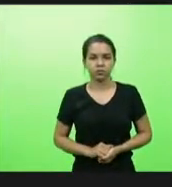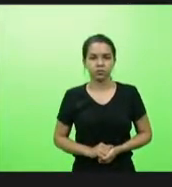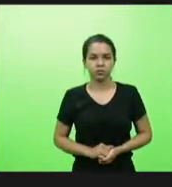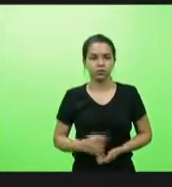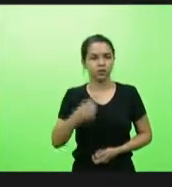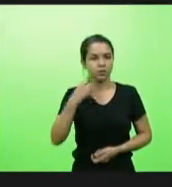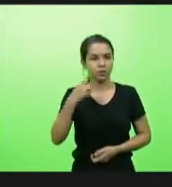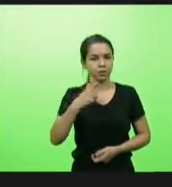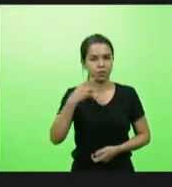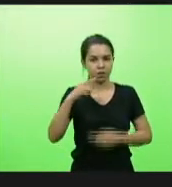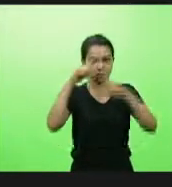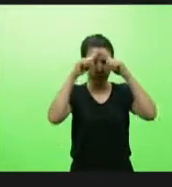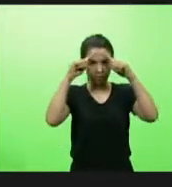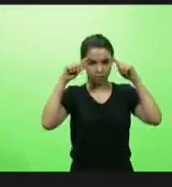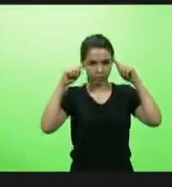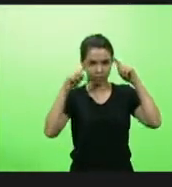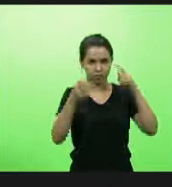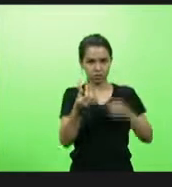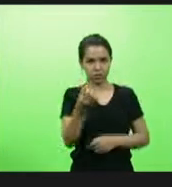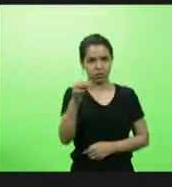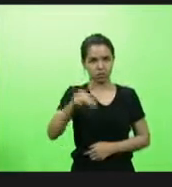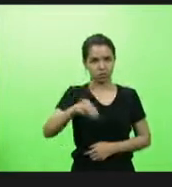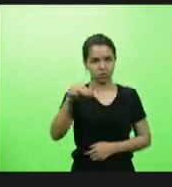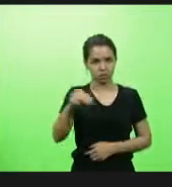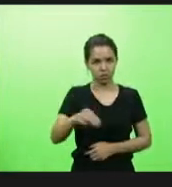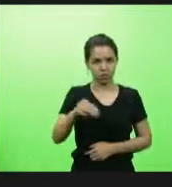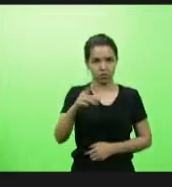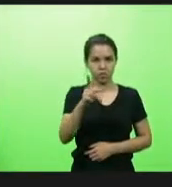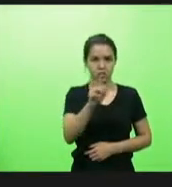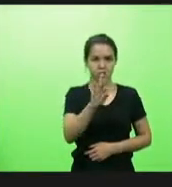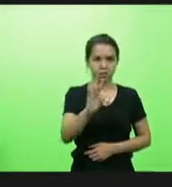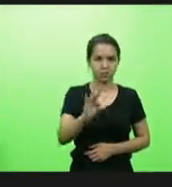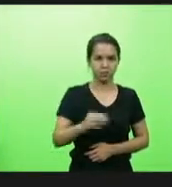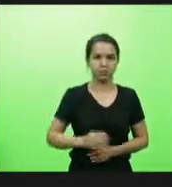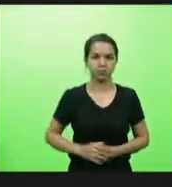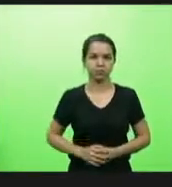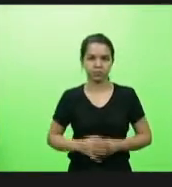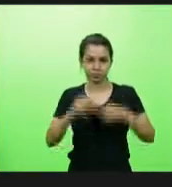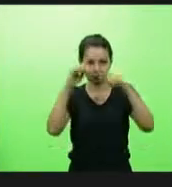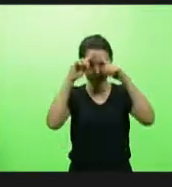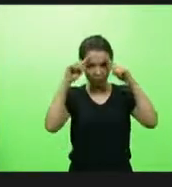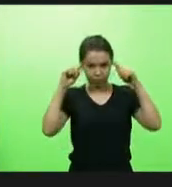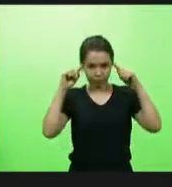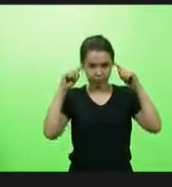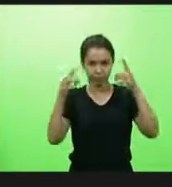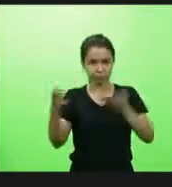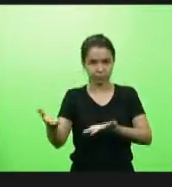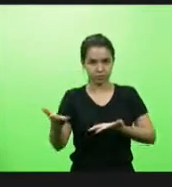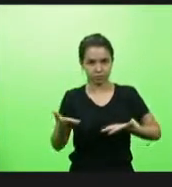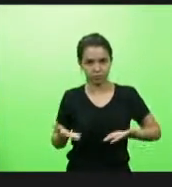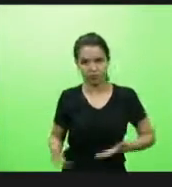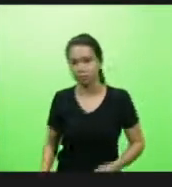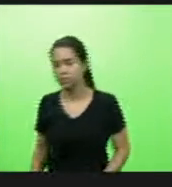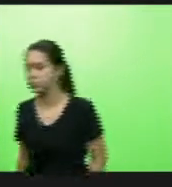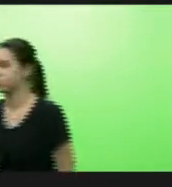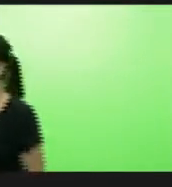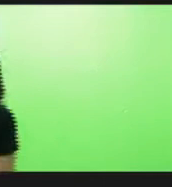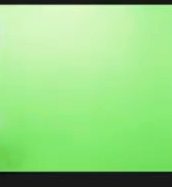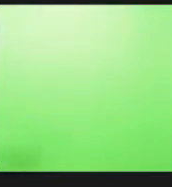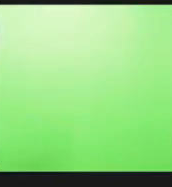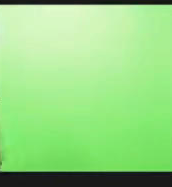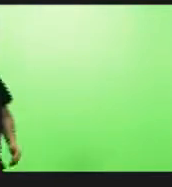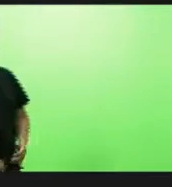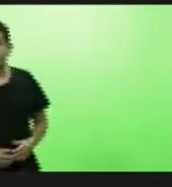Deputado Neudi Sareta fala por 6 minutos em nome do Partido dos Trabalhadores. Deputado Neudi Sareta com a palavra por até